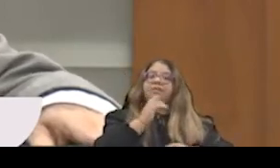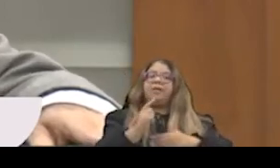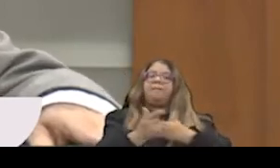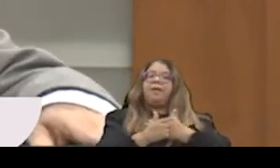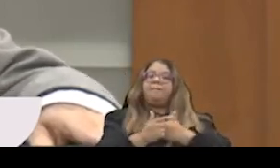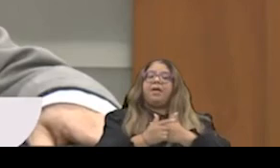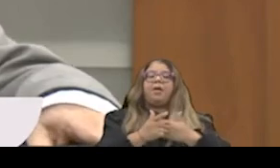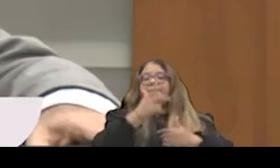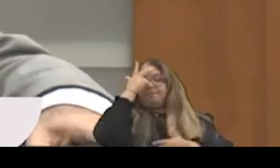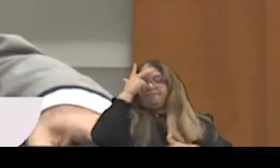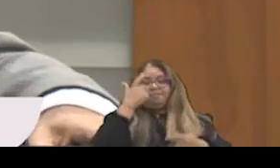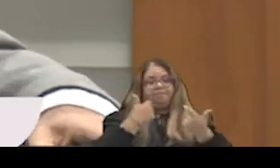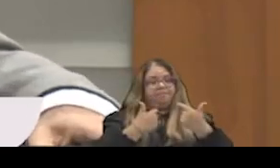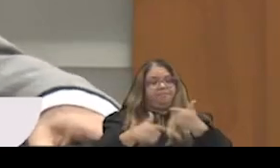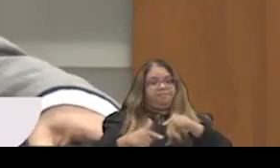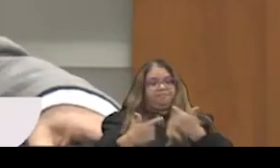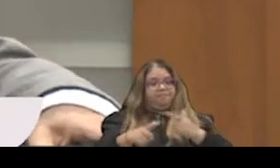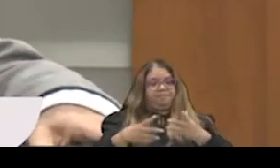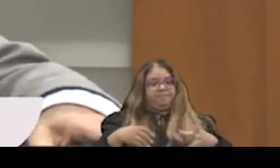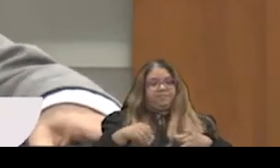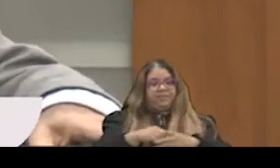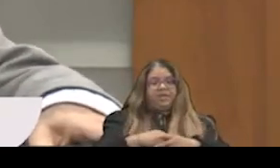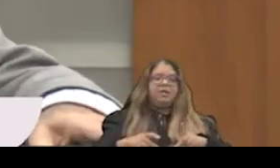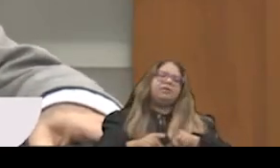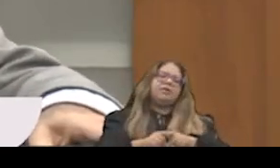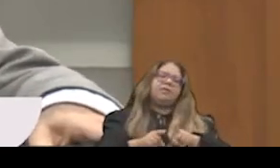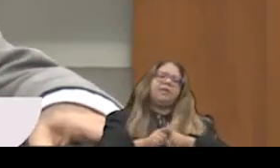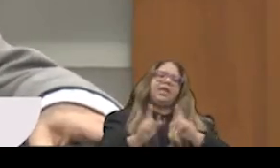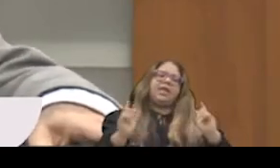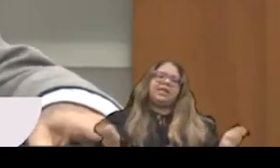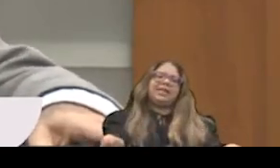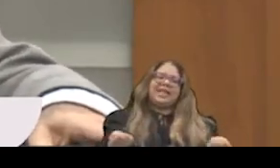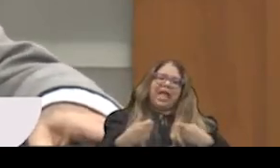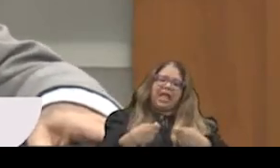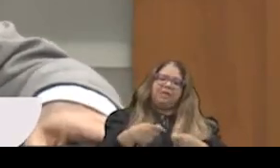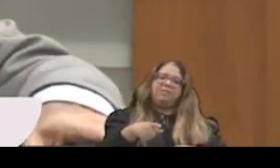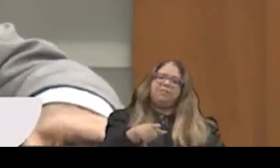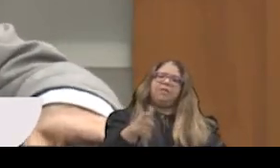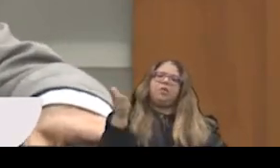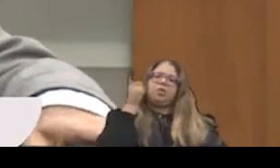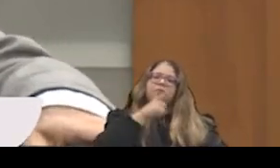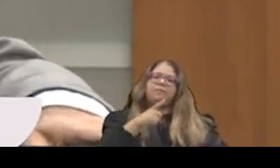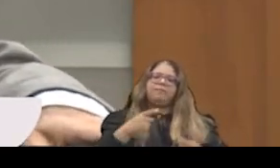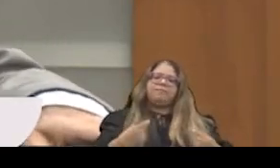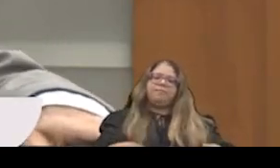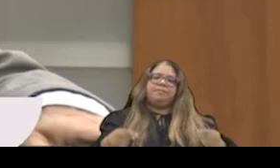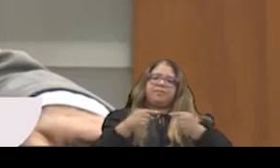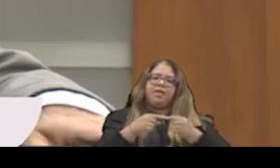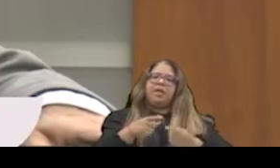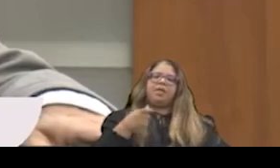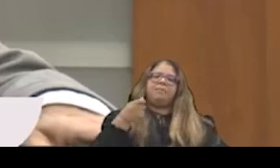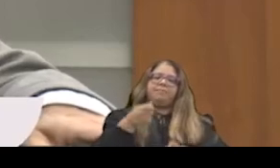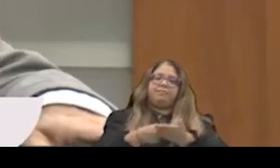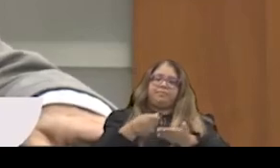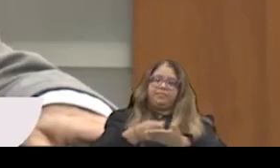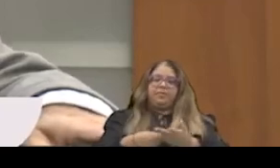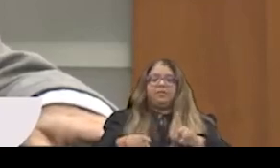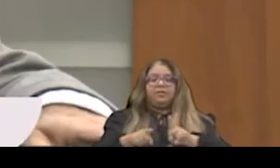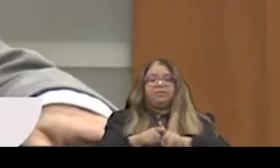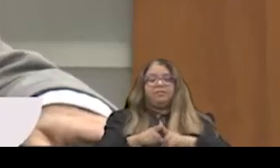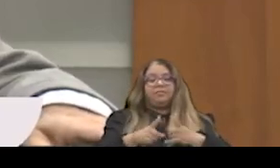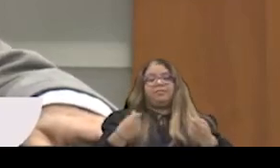que os profissionais da educação tem e Nas condições para que eles compram o seu dever e